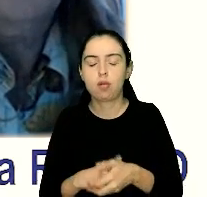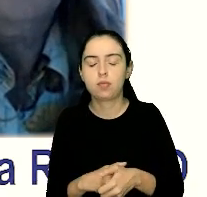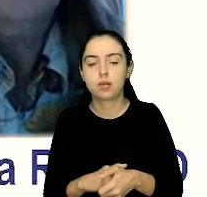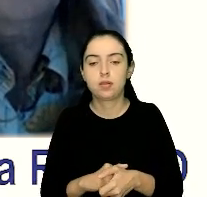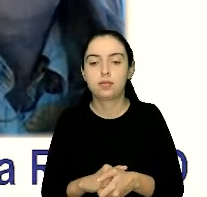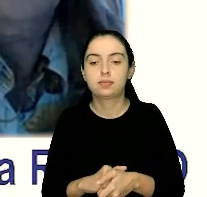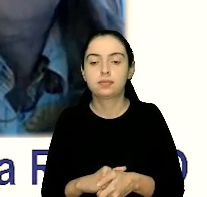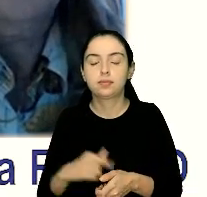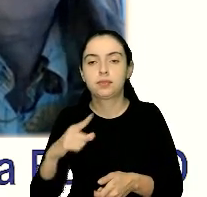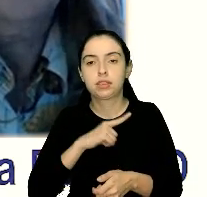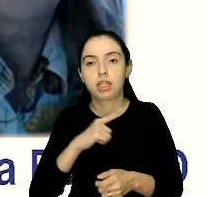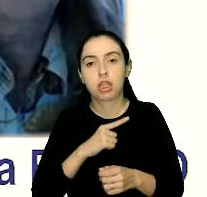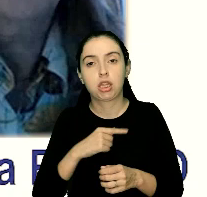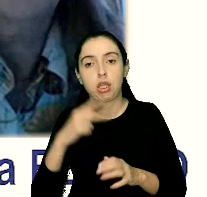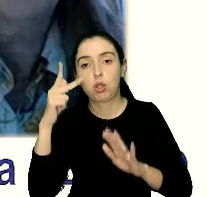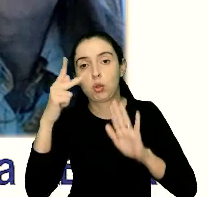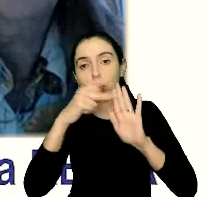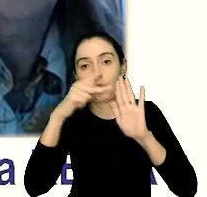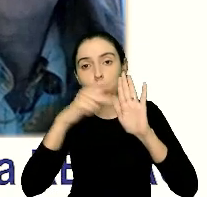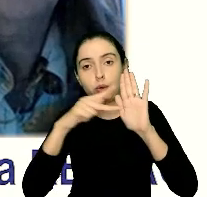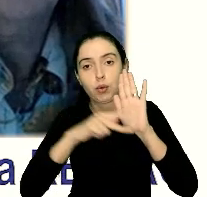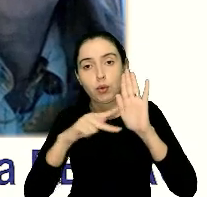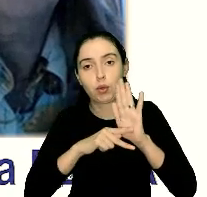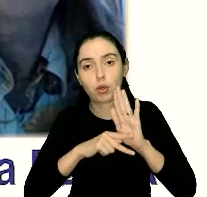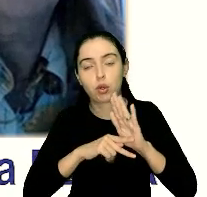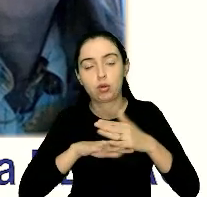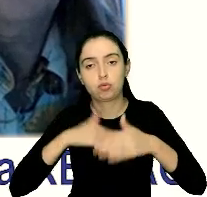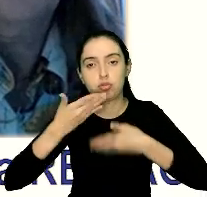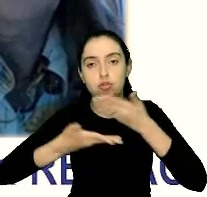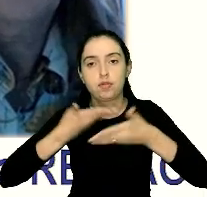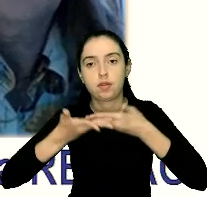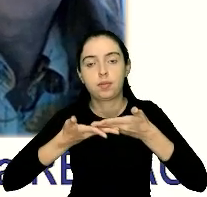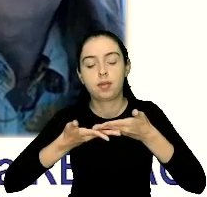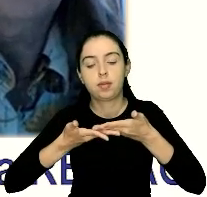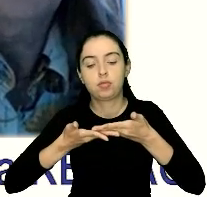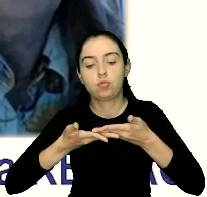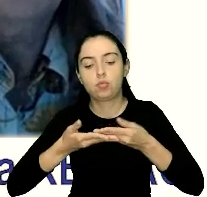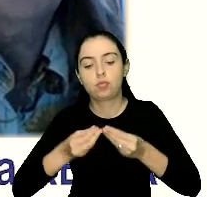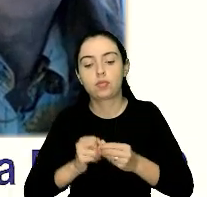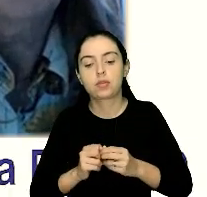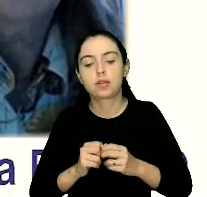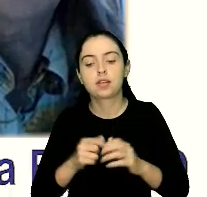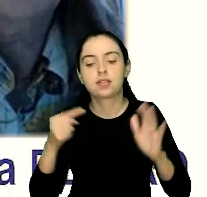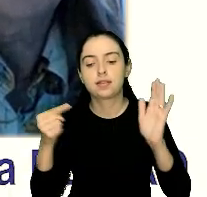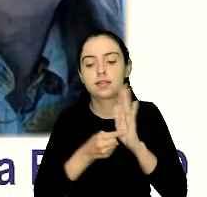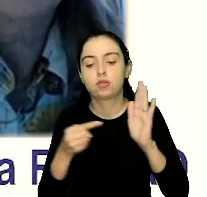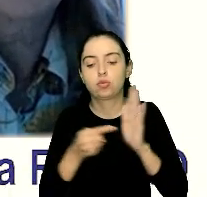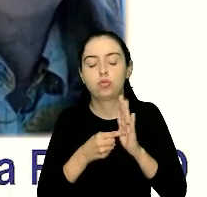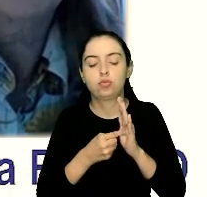de andamento em relação a essas denúncias. Então, o